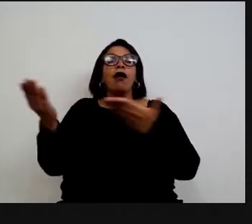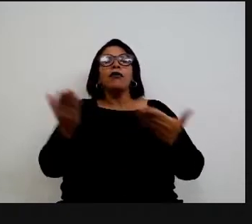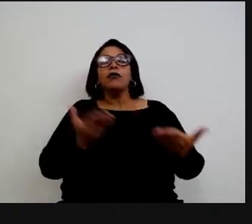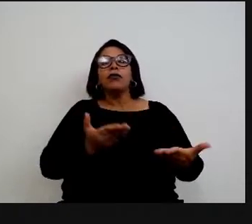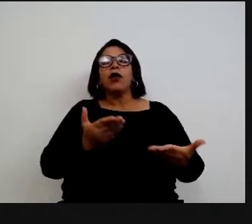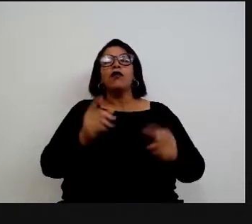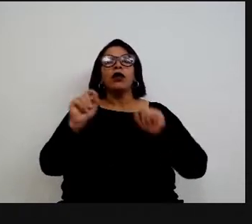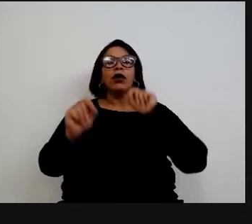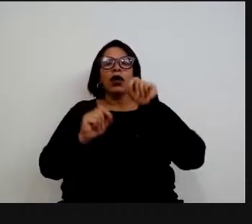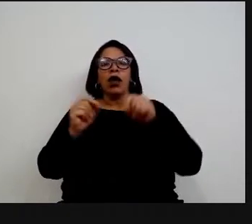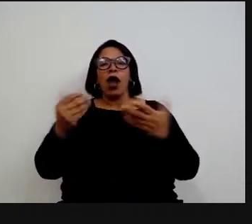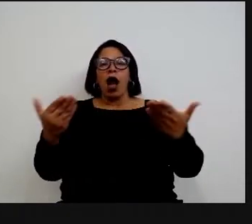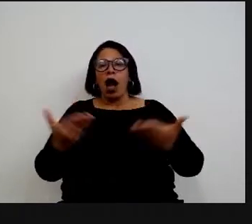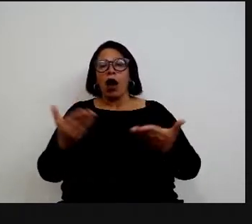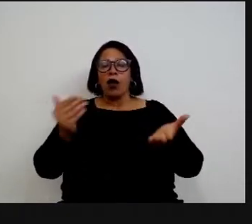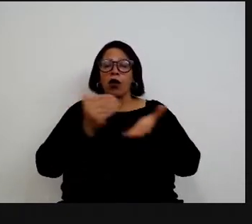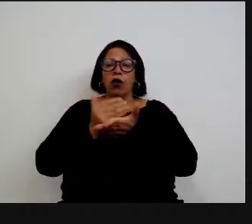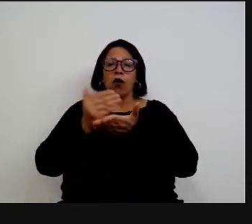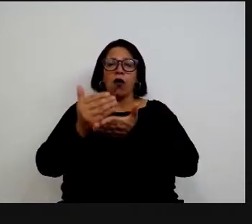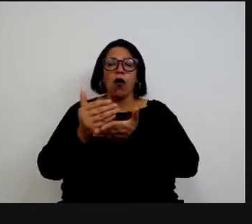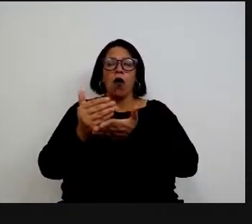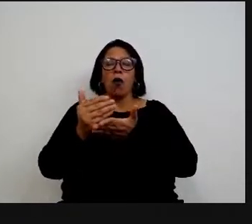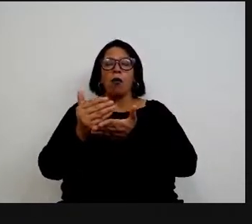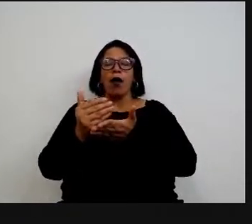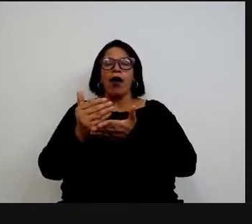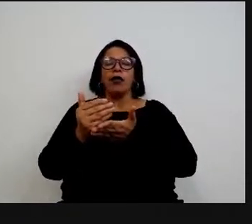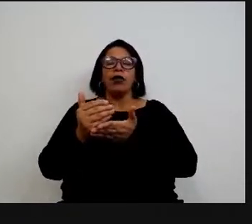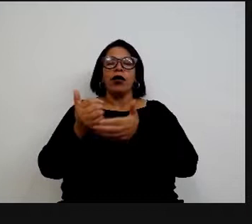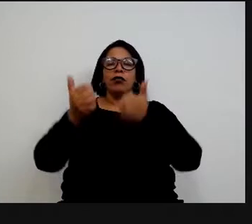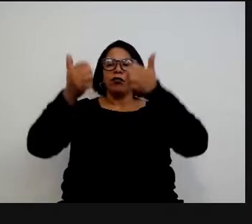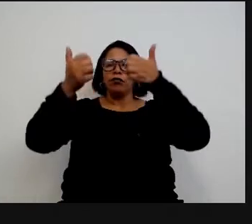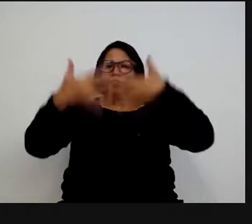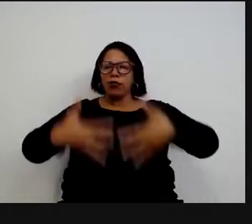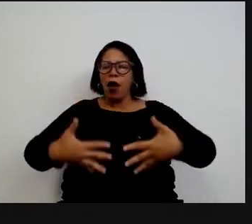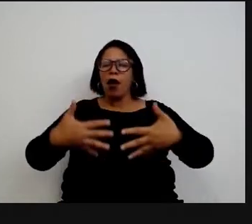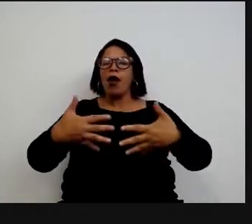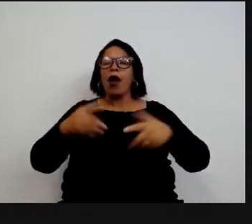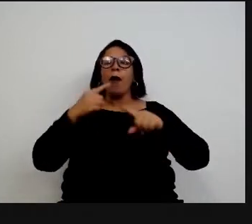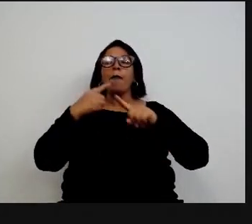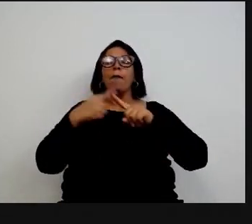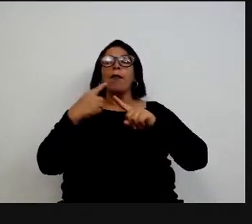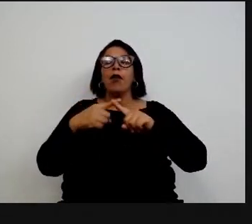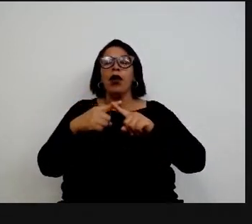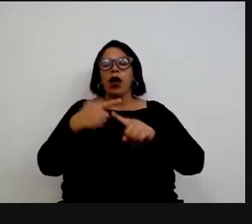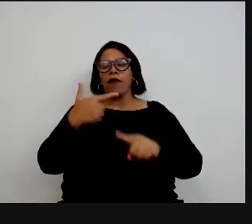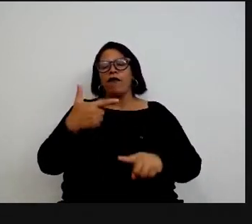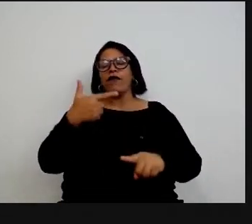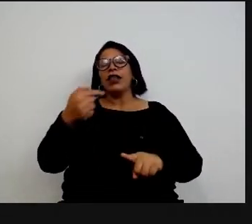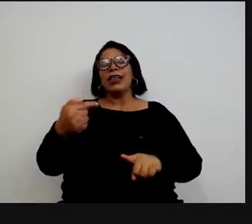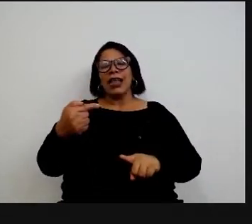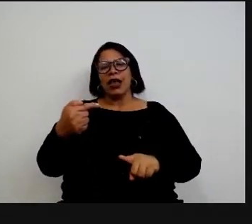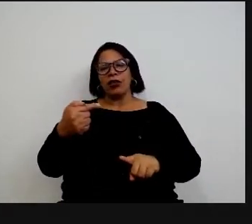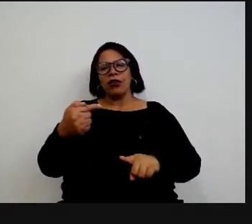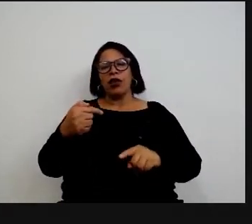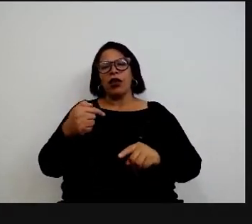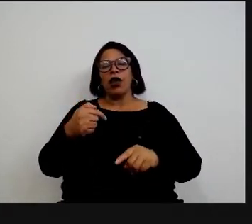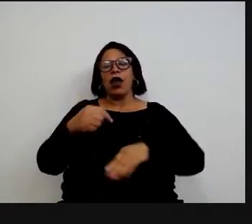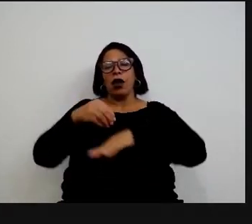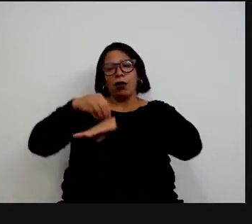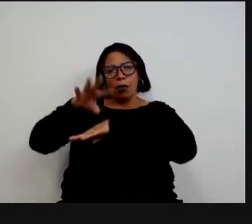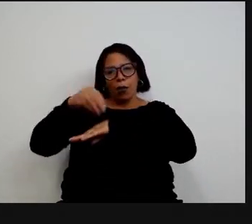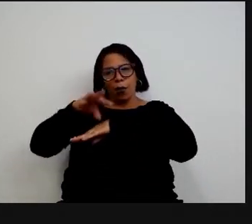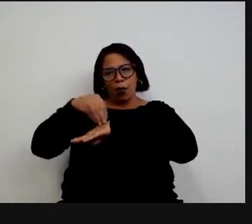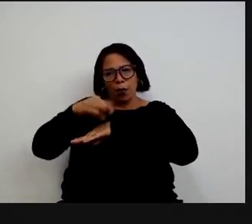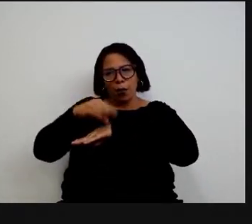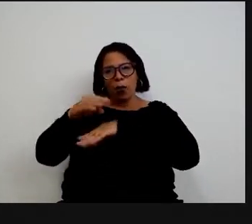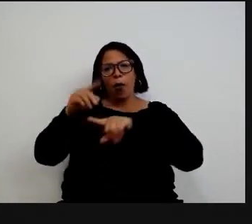novidade também agora, que talvez eu comece com esse fim aqui, que dia 28, porque no dia 27, porque junto